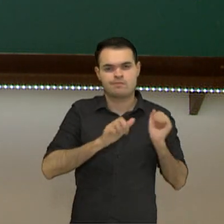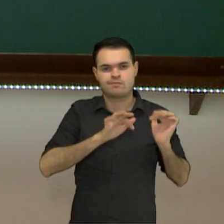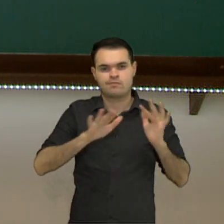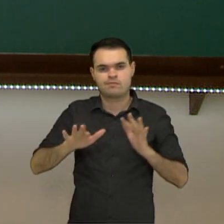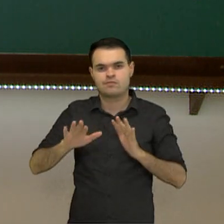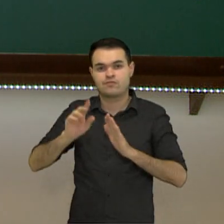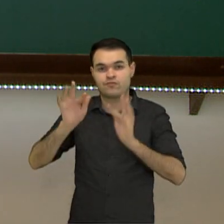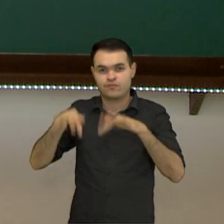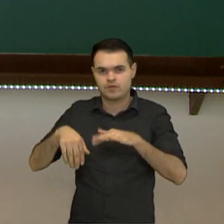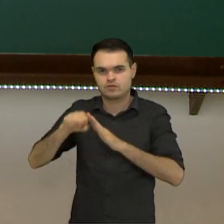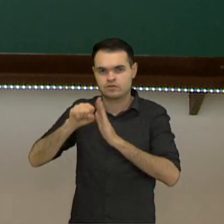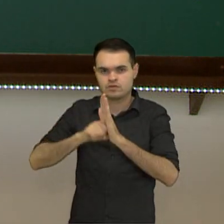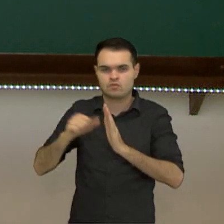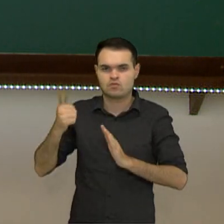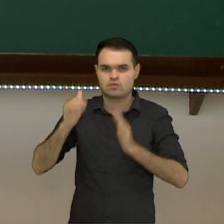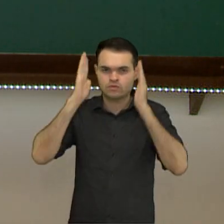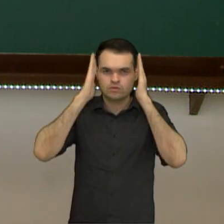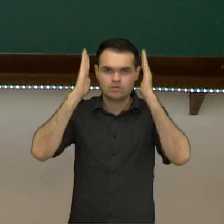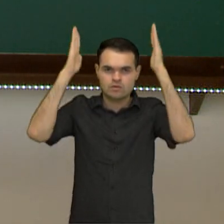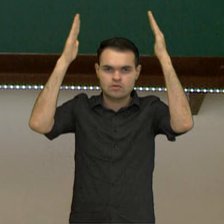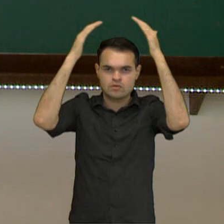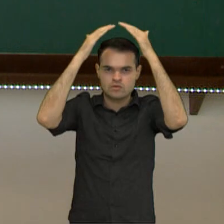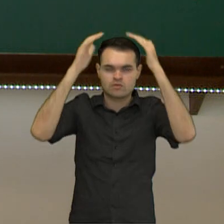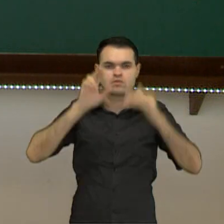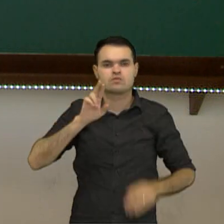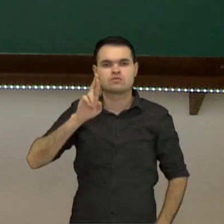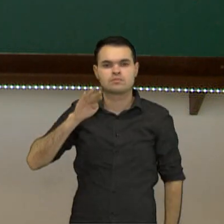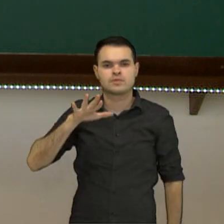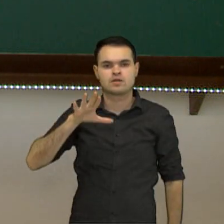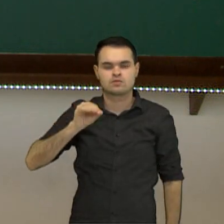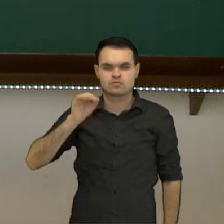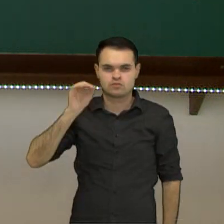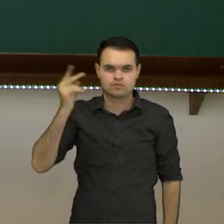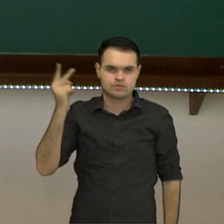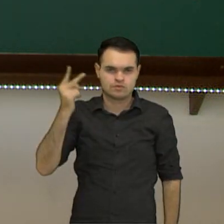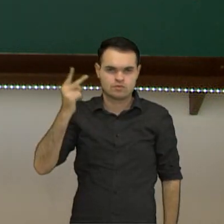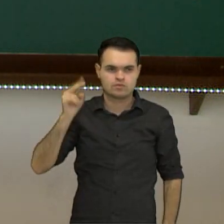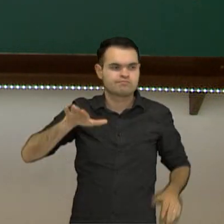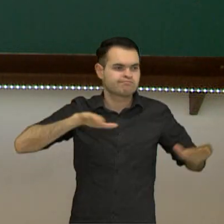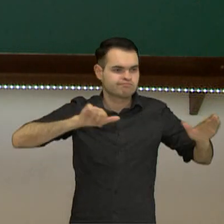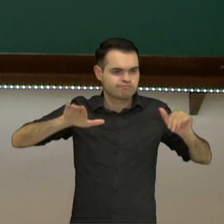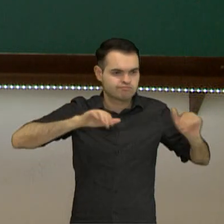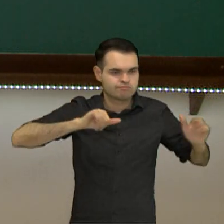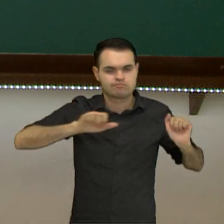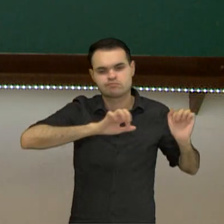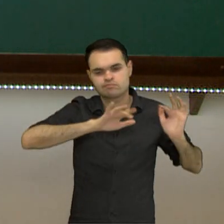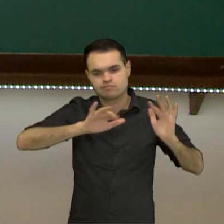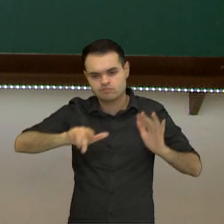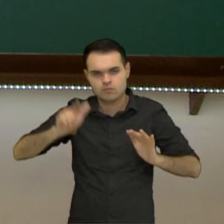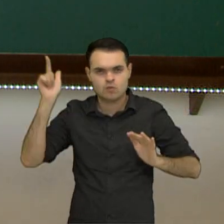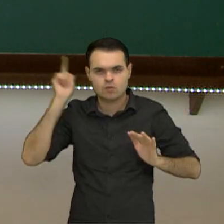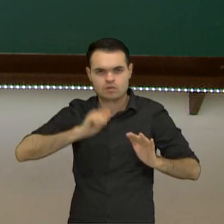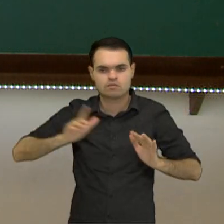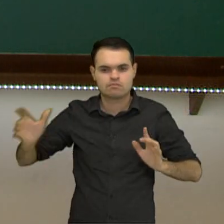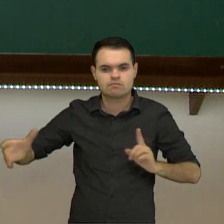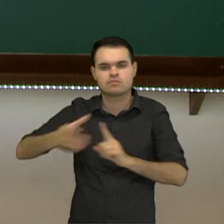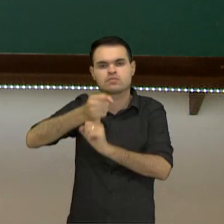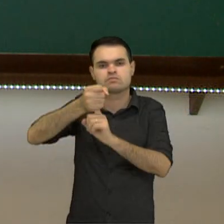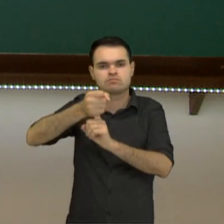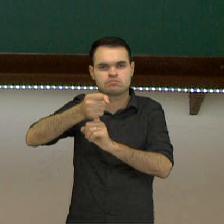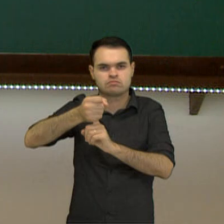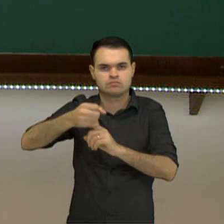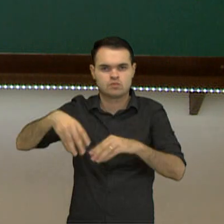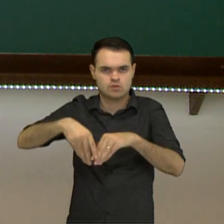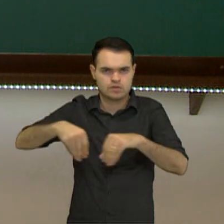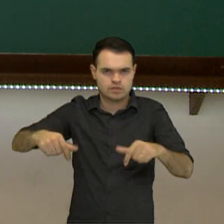século XI, convocada pelo Papa Urbano II, consegue reconquistar os territórios de Jerusalém.